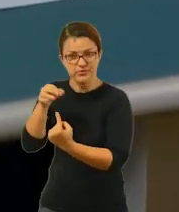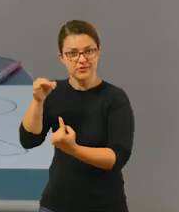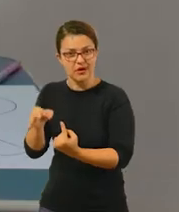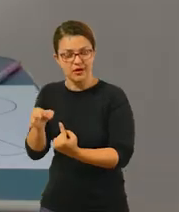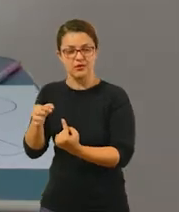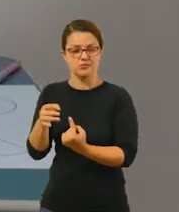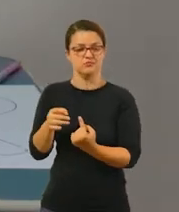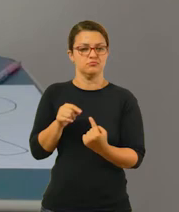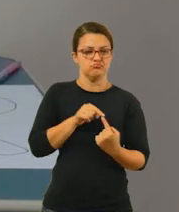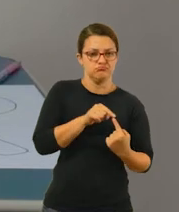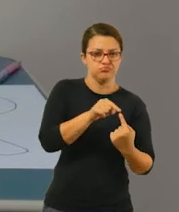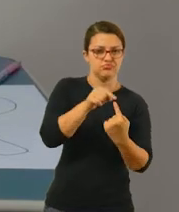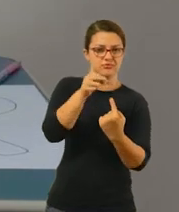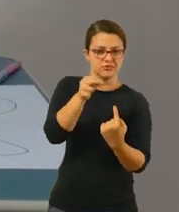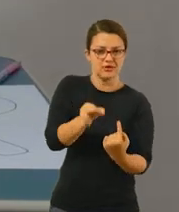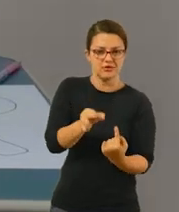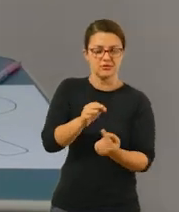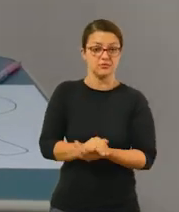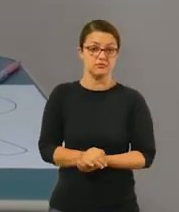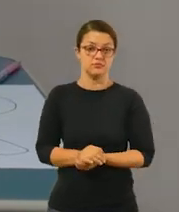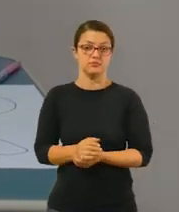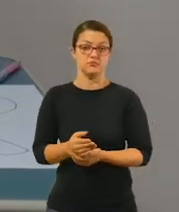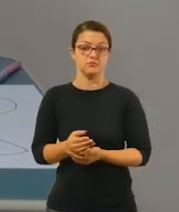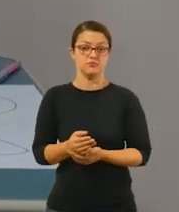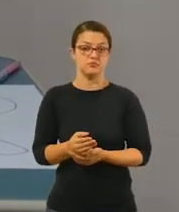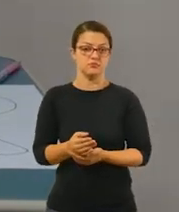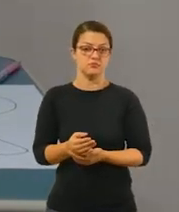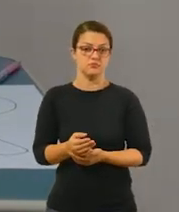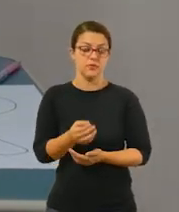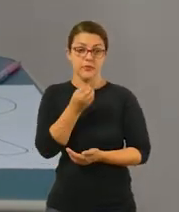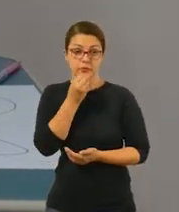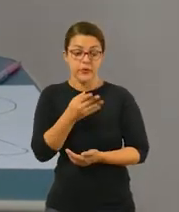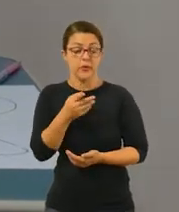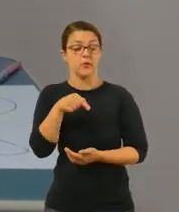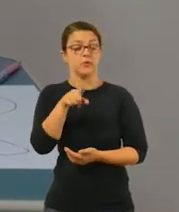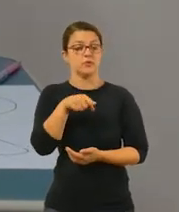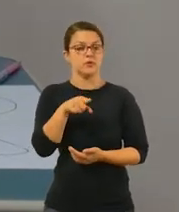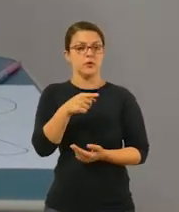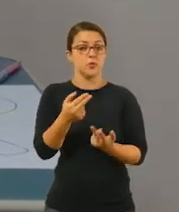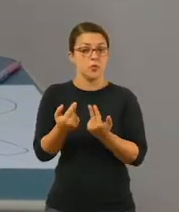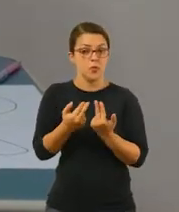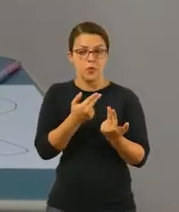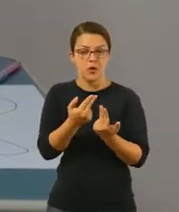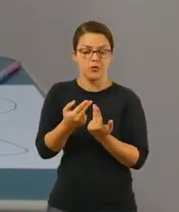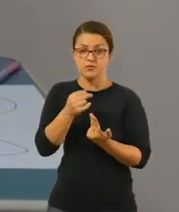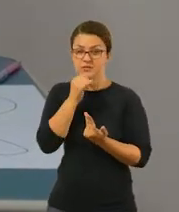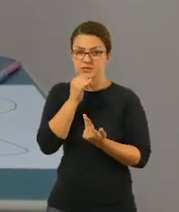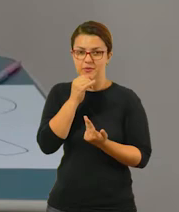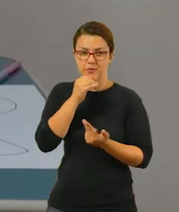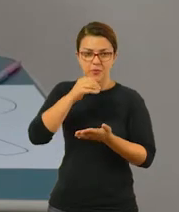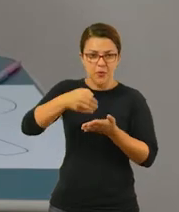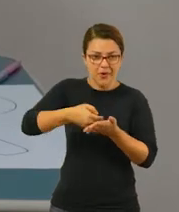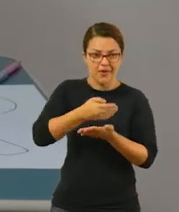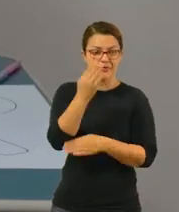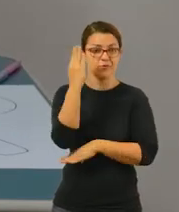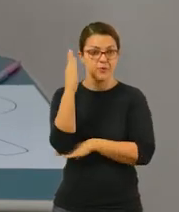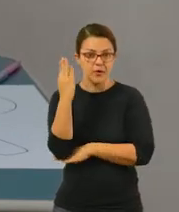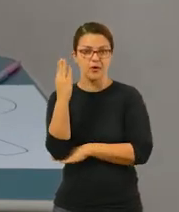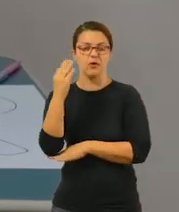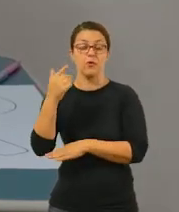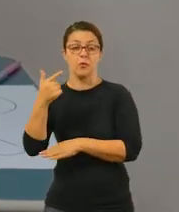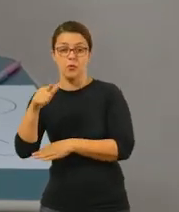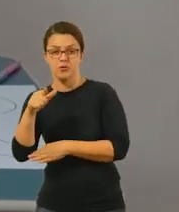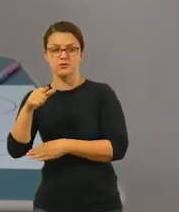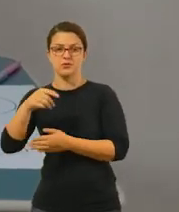lugarzinho certo. E é interessante que você use objetos com o mesmo formato, mas de tamanhos diferentes. Então aqui eu tenho uma colher de pau, uma colher